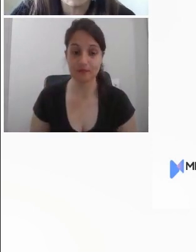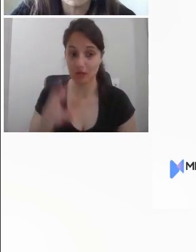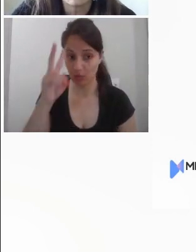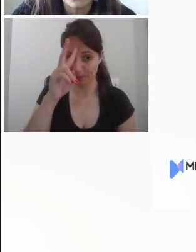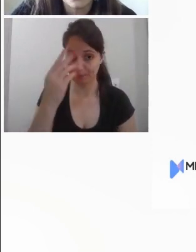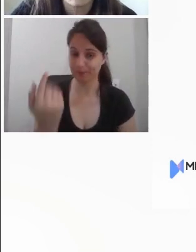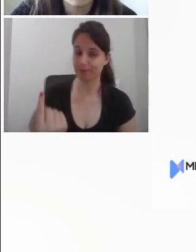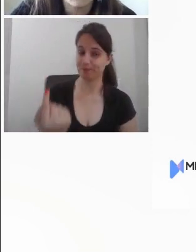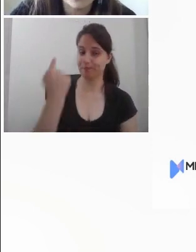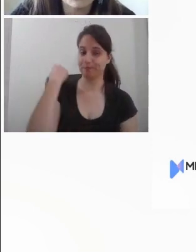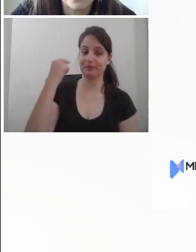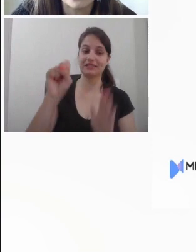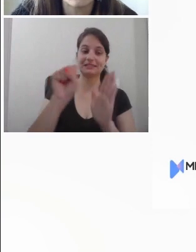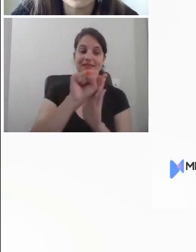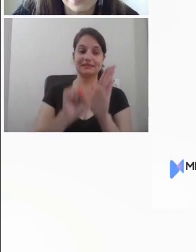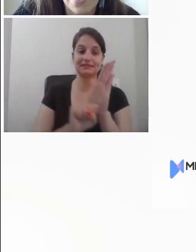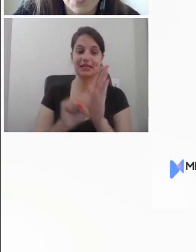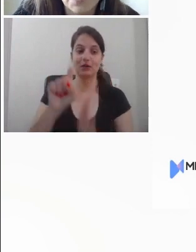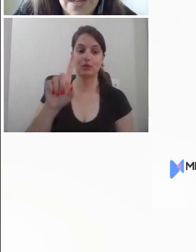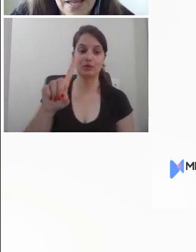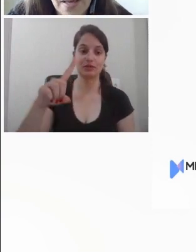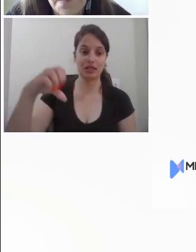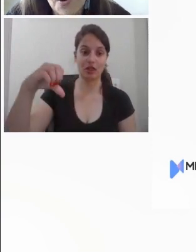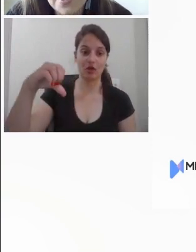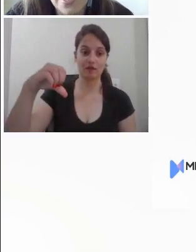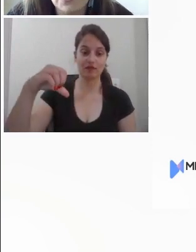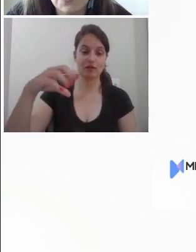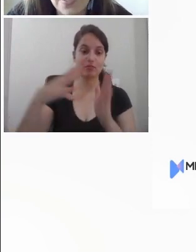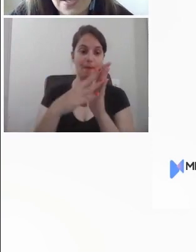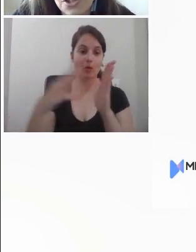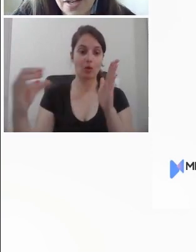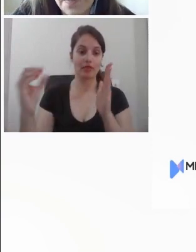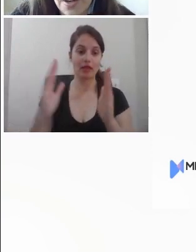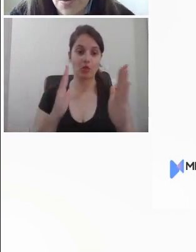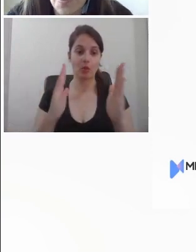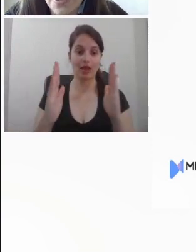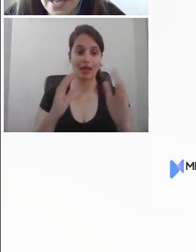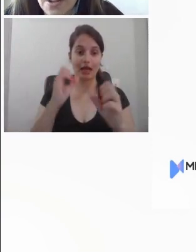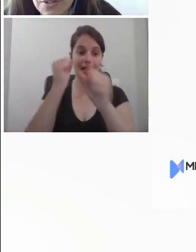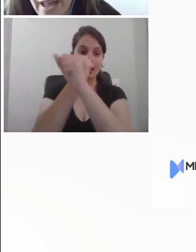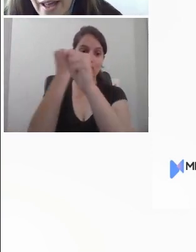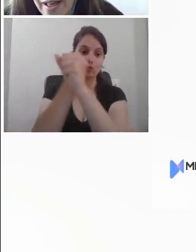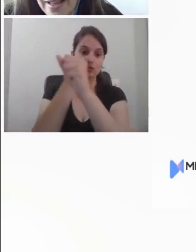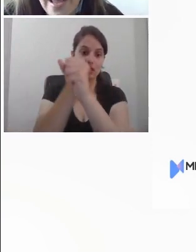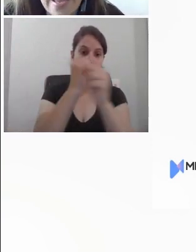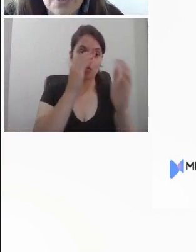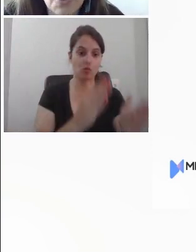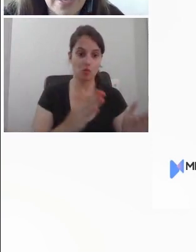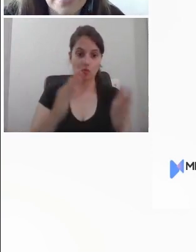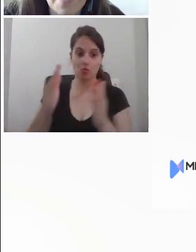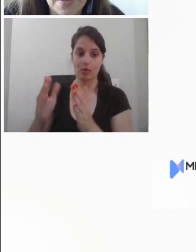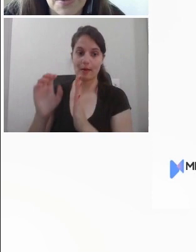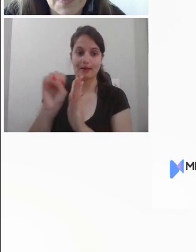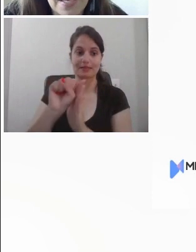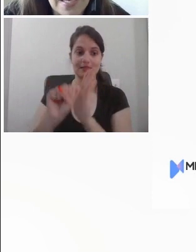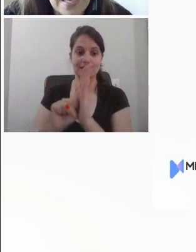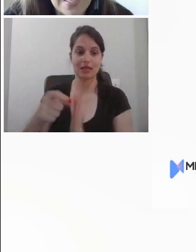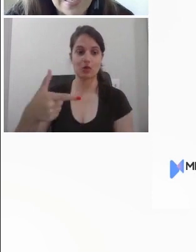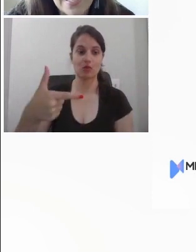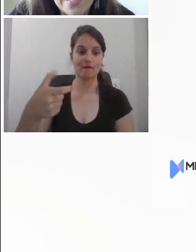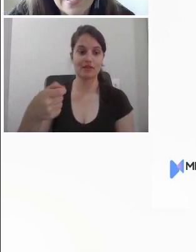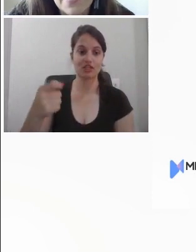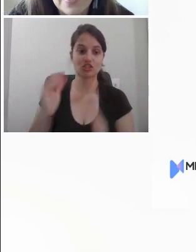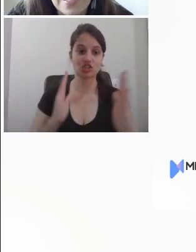XIX com o modelo da era Industrial pro século XX o modelo da da era do conhecimento